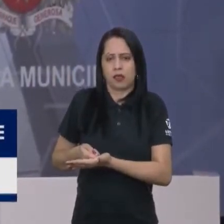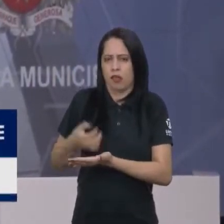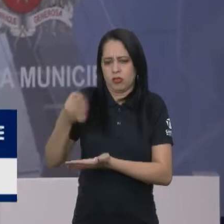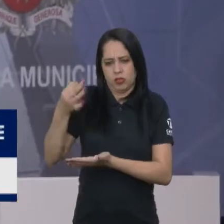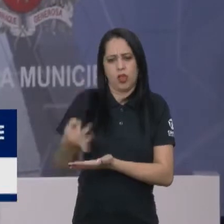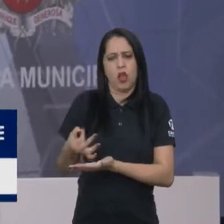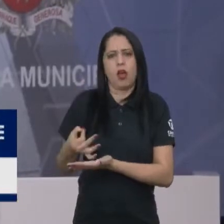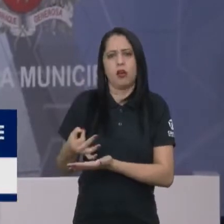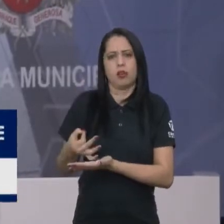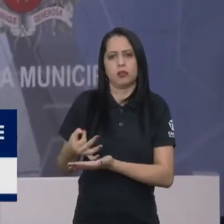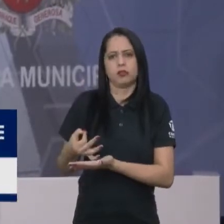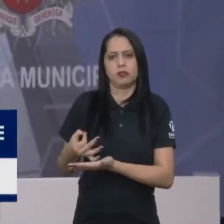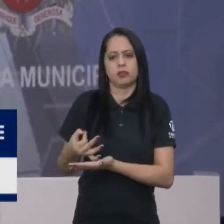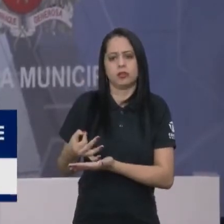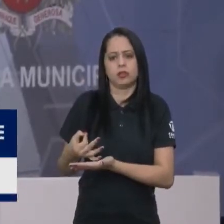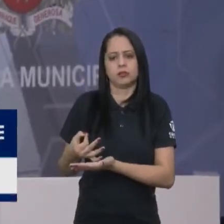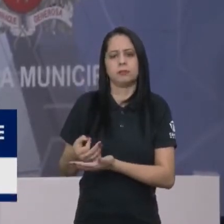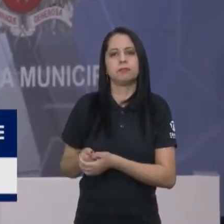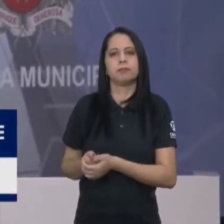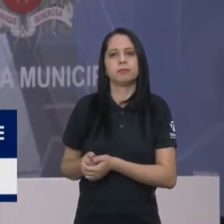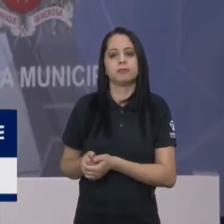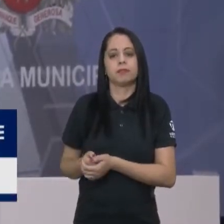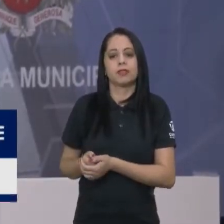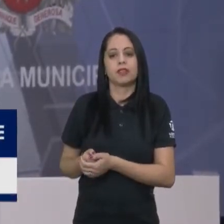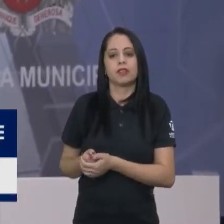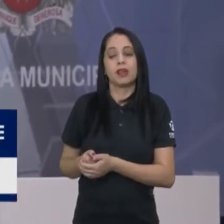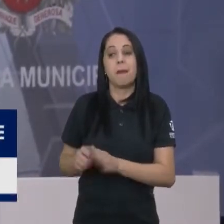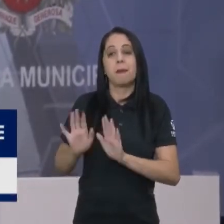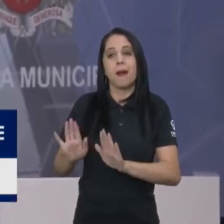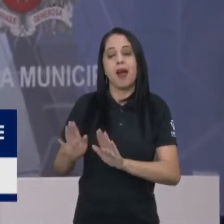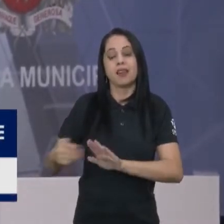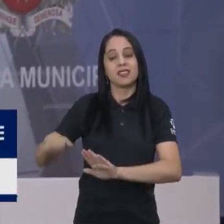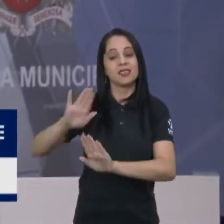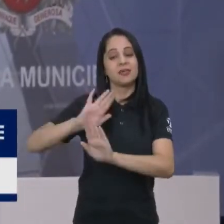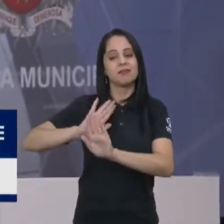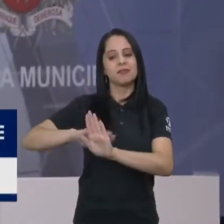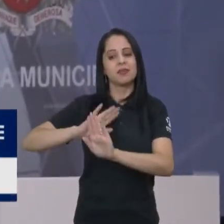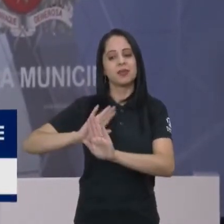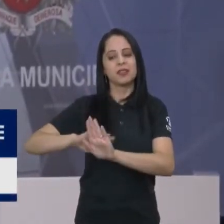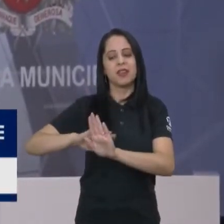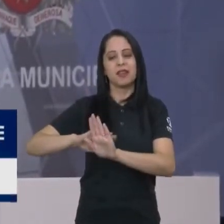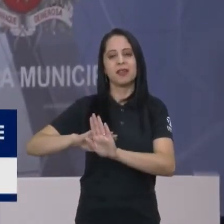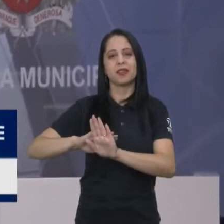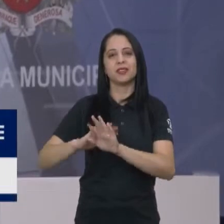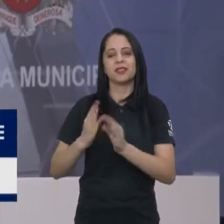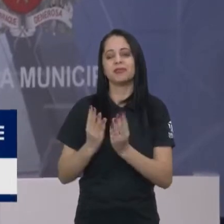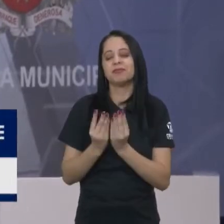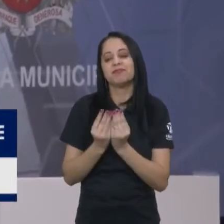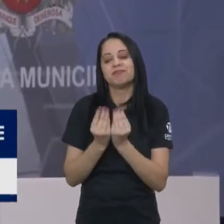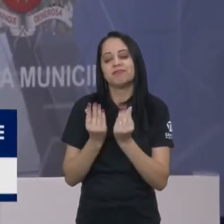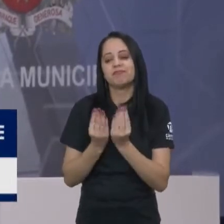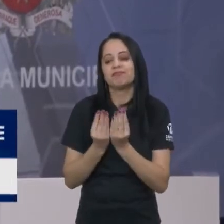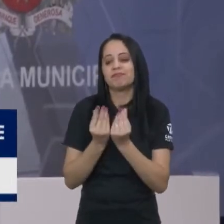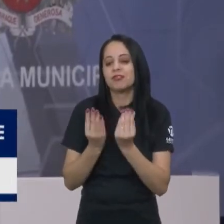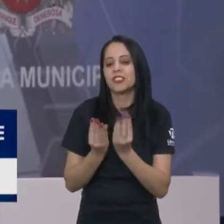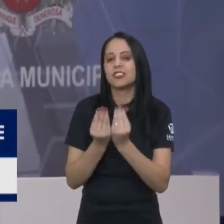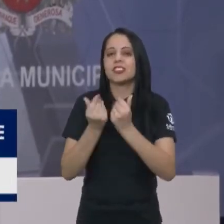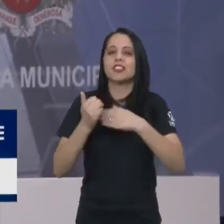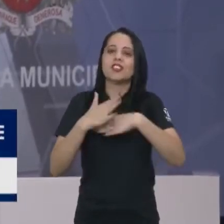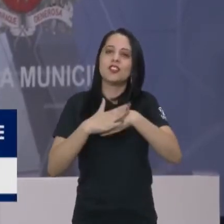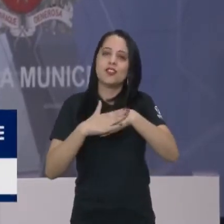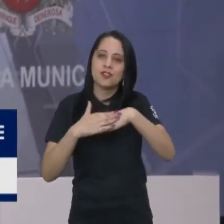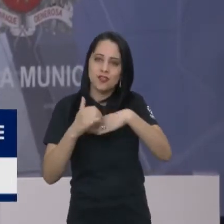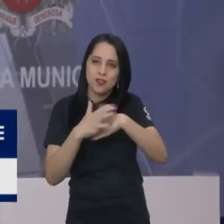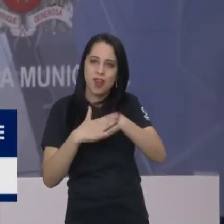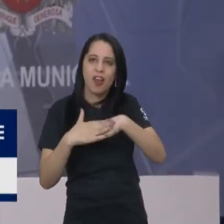servidor deve ser e é, né? Ele também tinha um enorme coração mole para aquilo que ele acha que era necessário, ou seja, aquilo